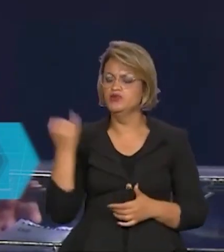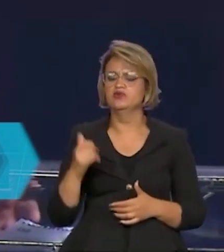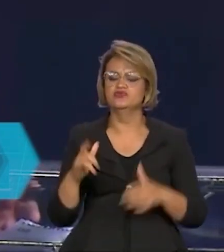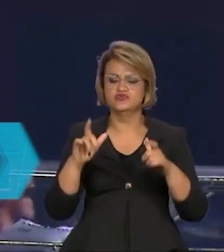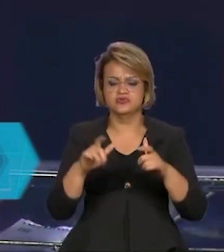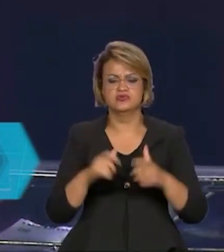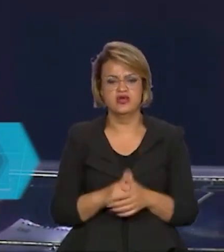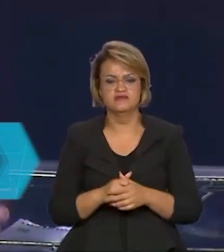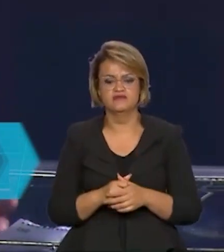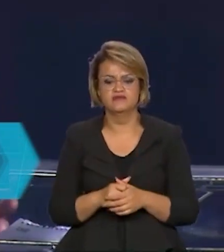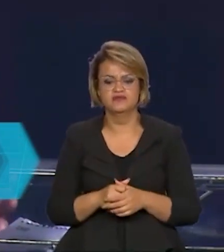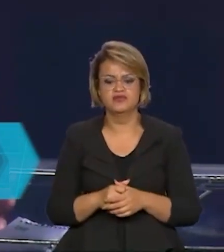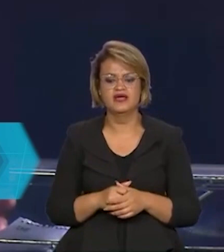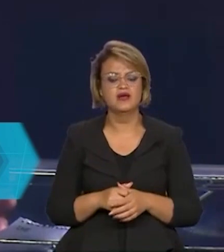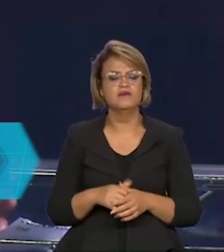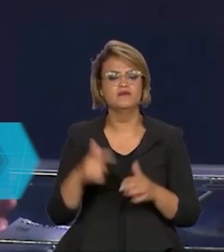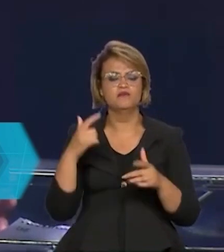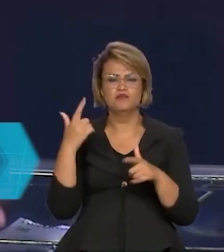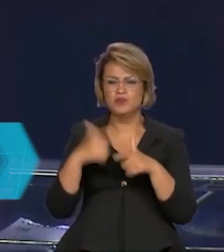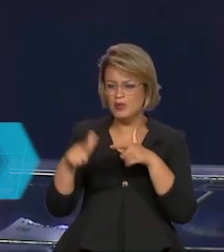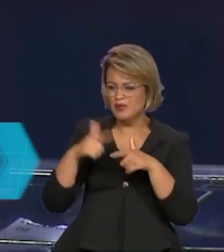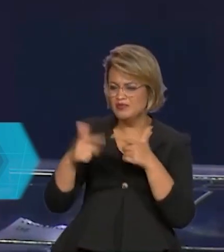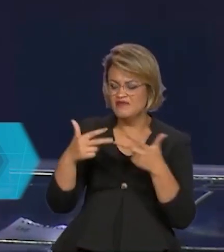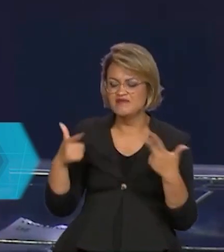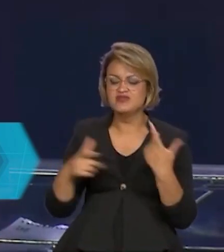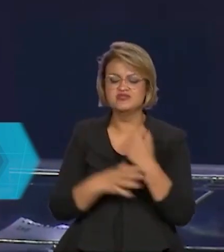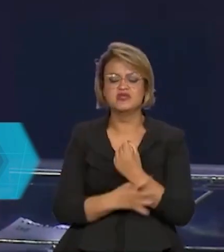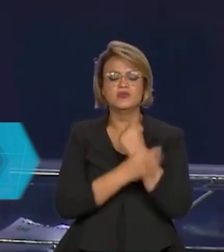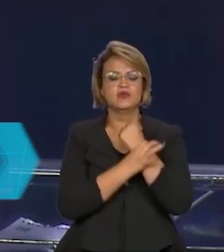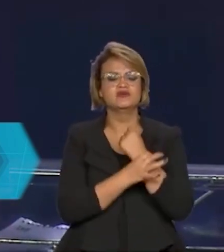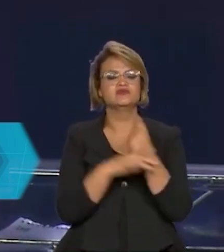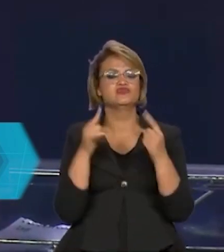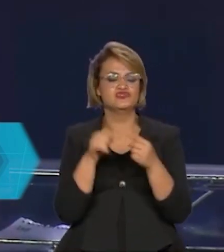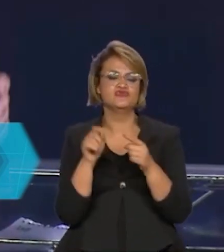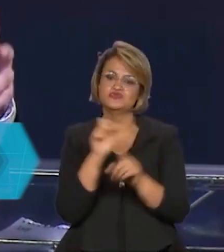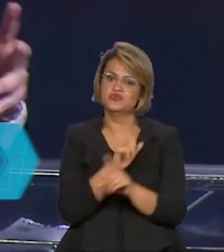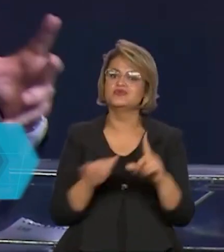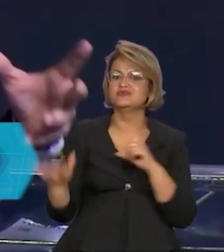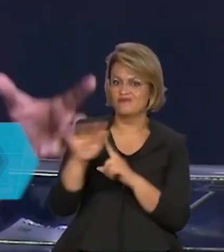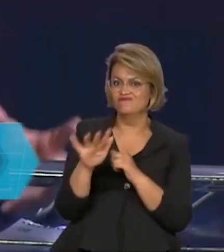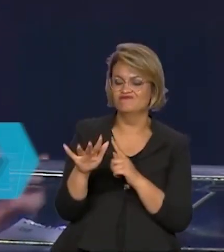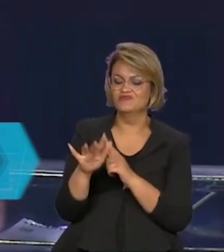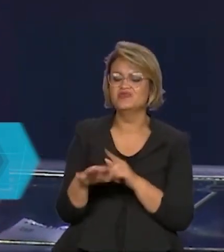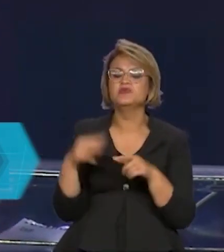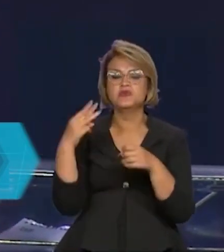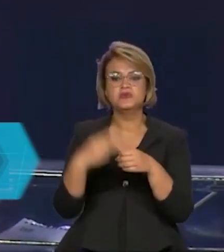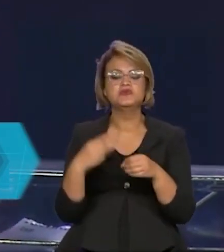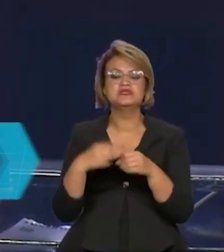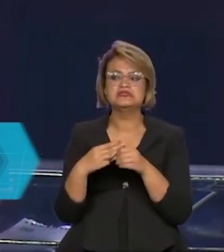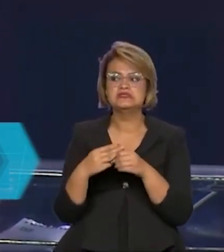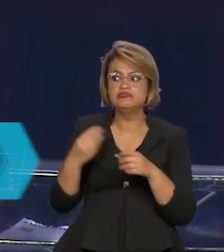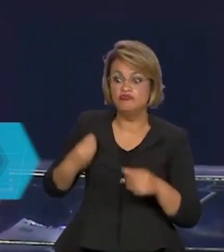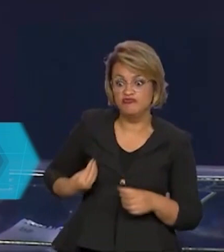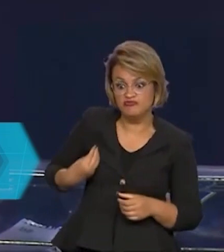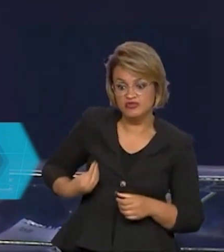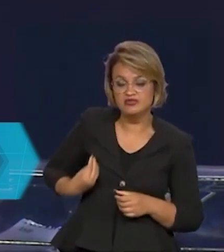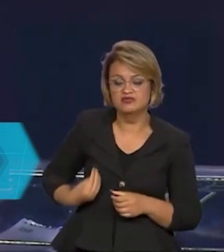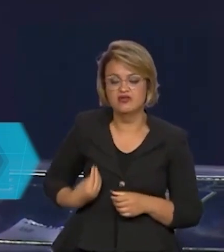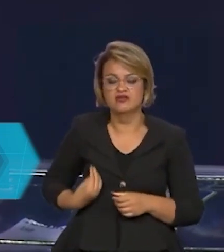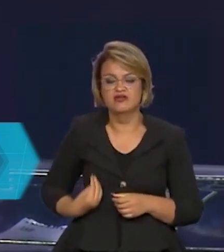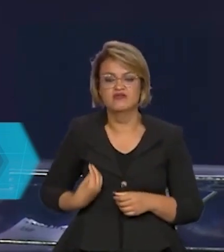história muitos problemas seguranças são sociais então quando o município tem presença